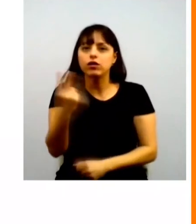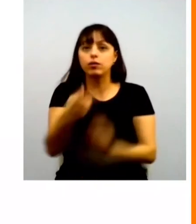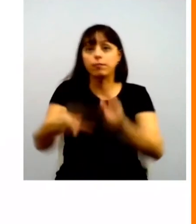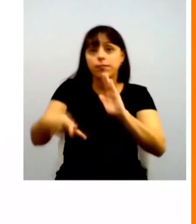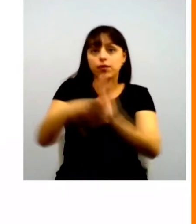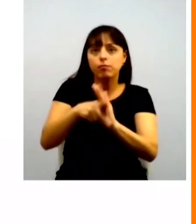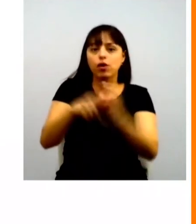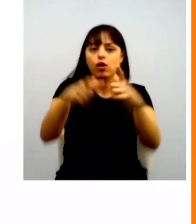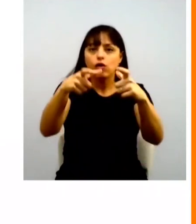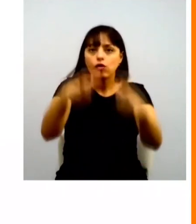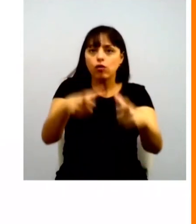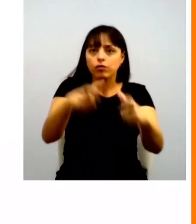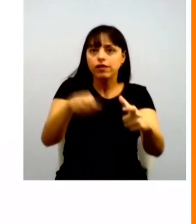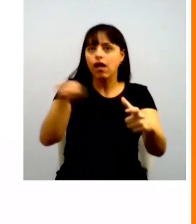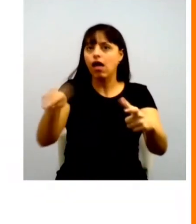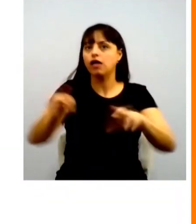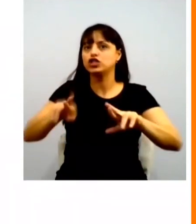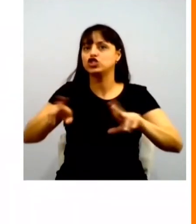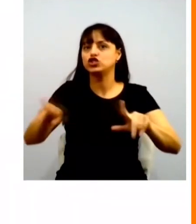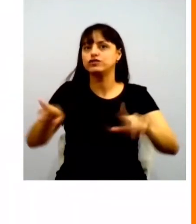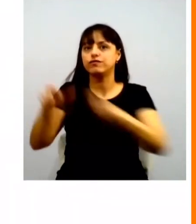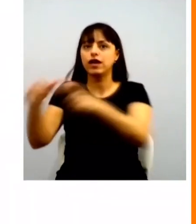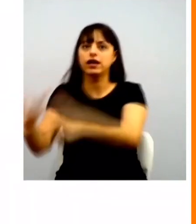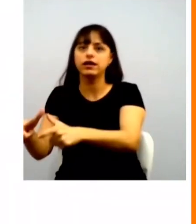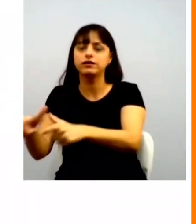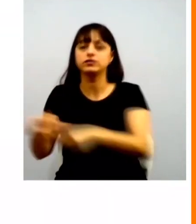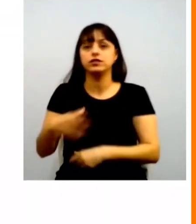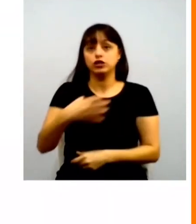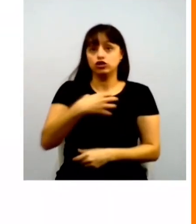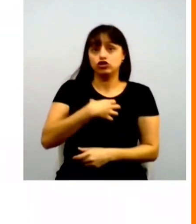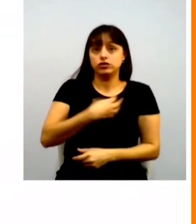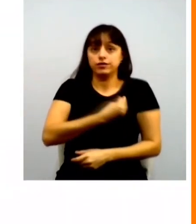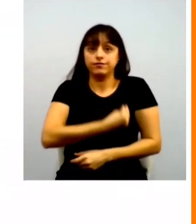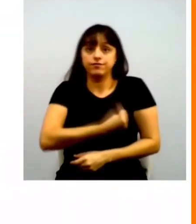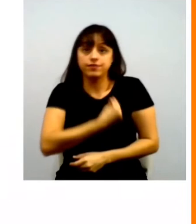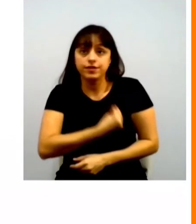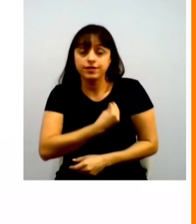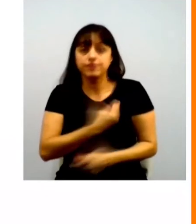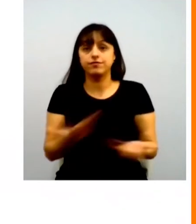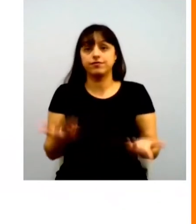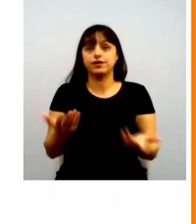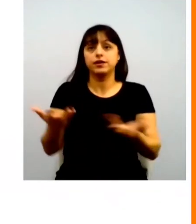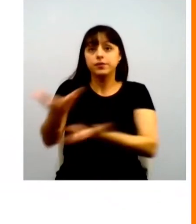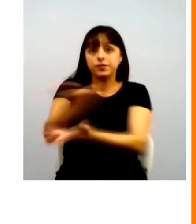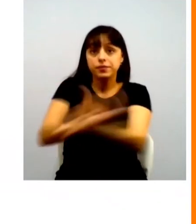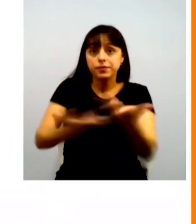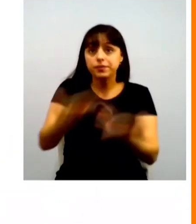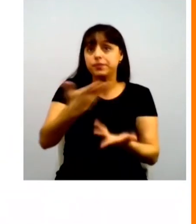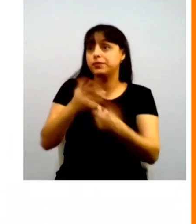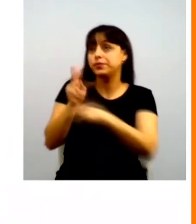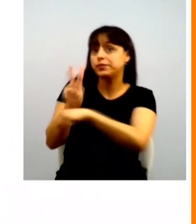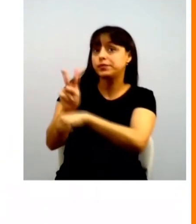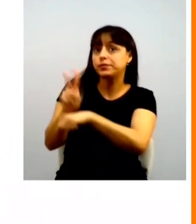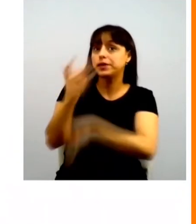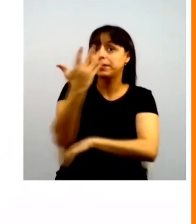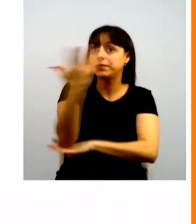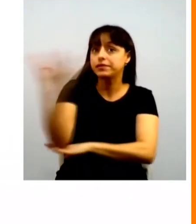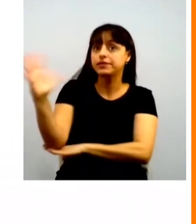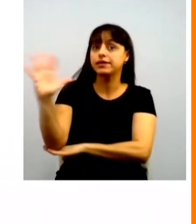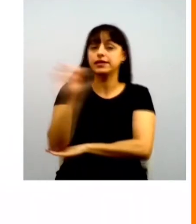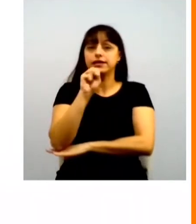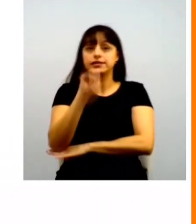que não tem outra, as formas de vida, os hábitats, a relação com meio ambiente, a sociabilidade, a forma de